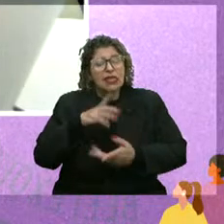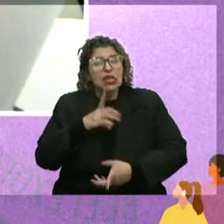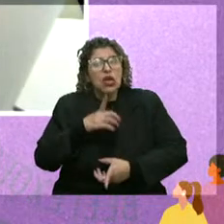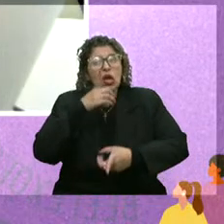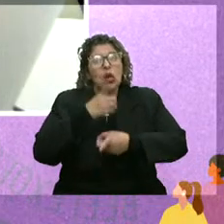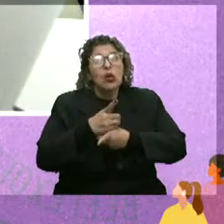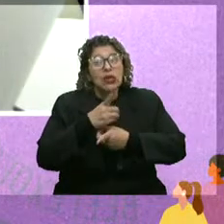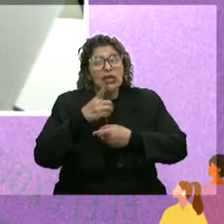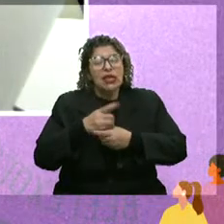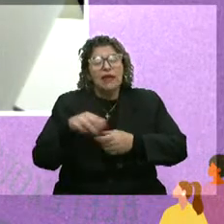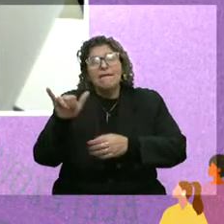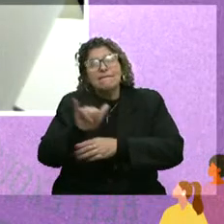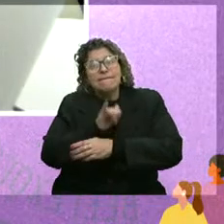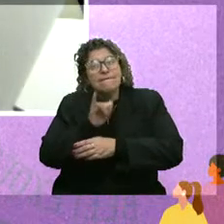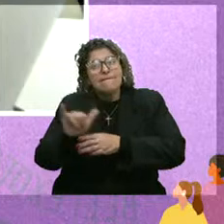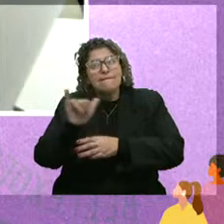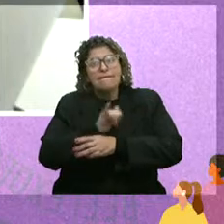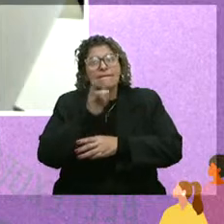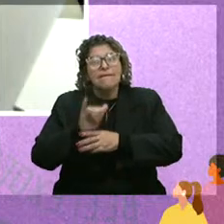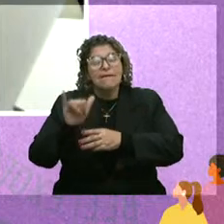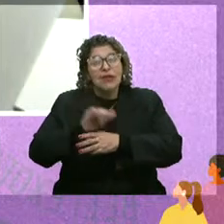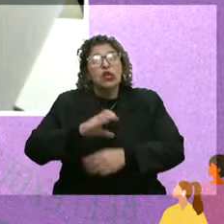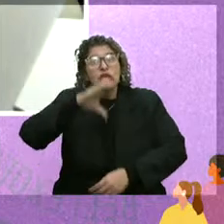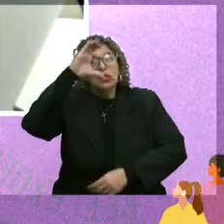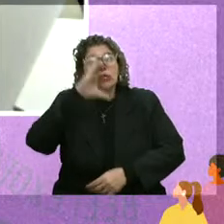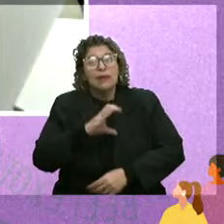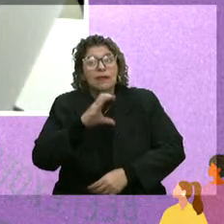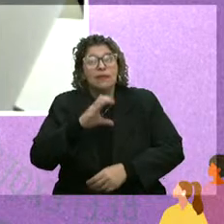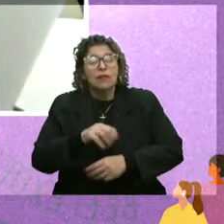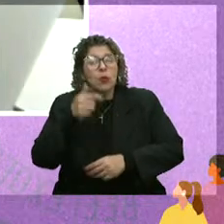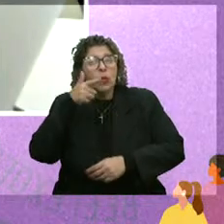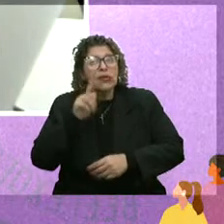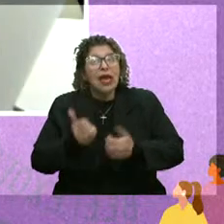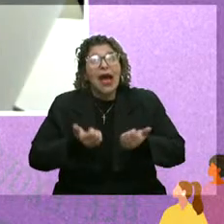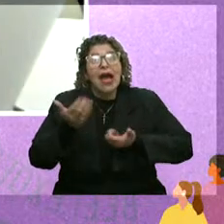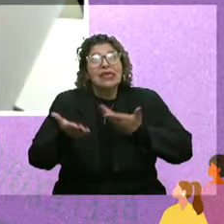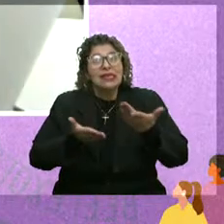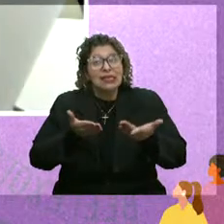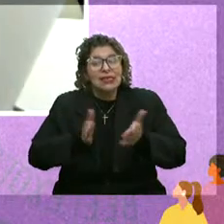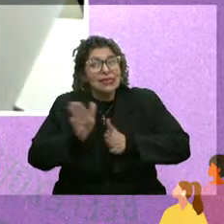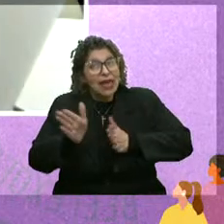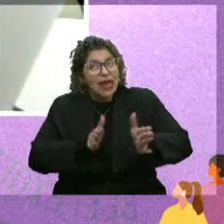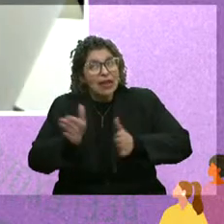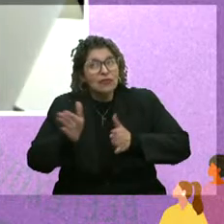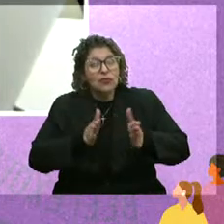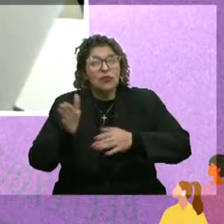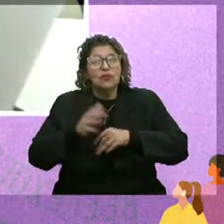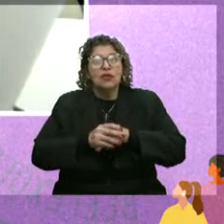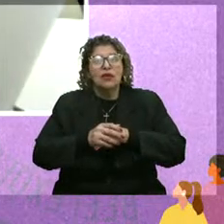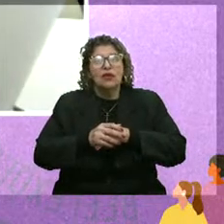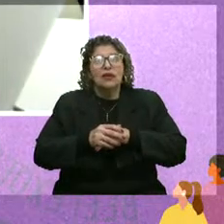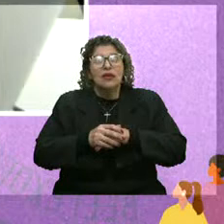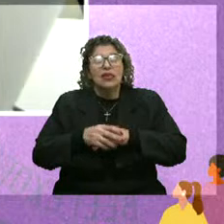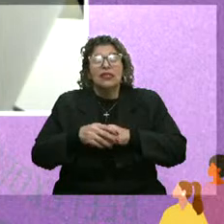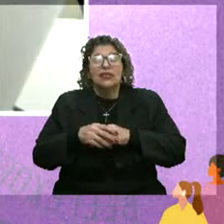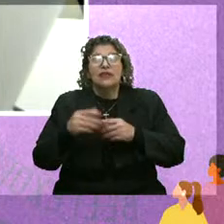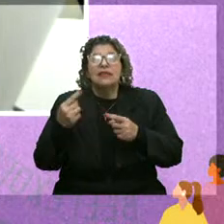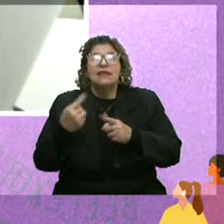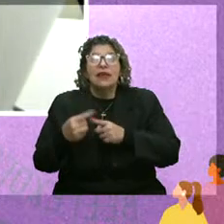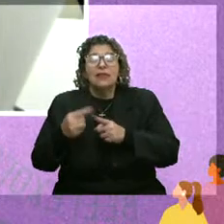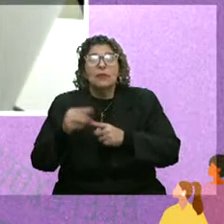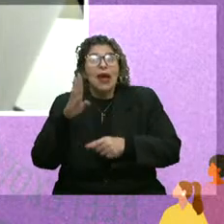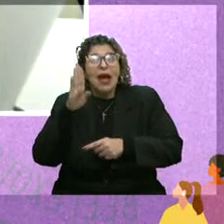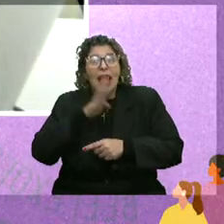encontrar a melhor estratégia para que o cidadão possa ter acesso a esses procedimentos seletivos da forma mais rápida